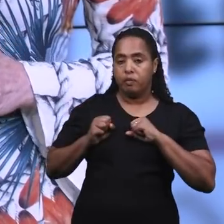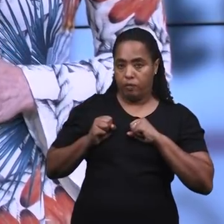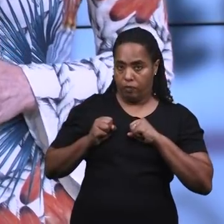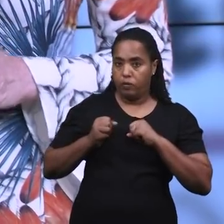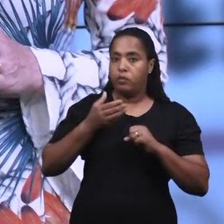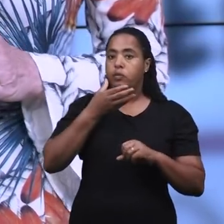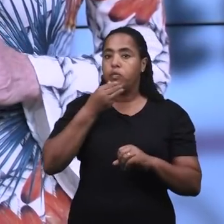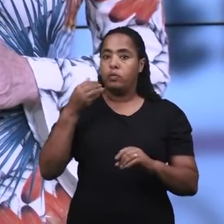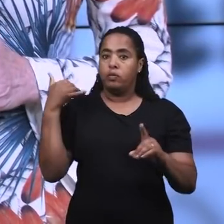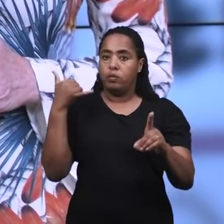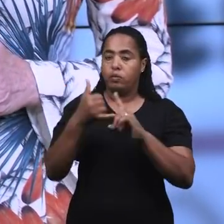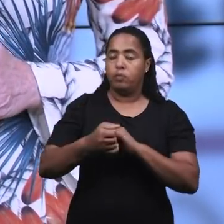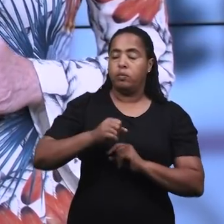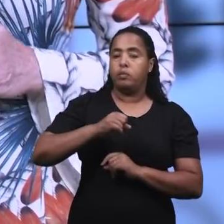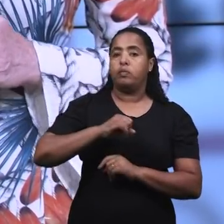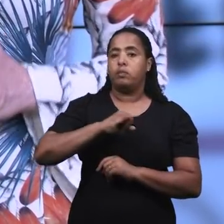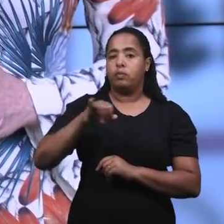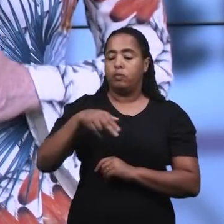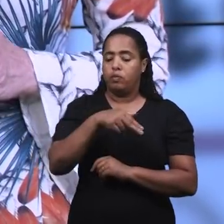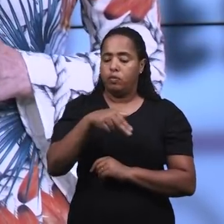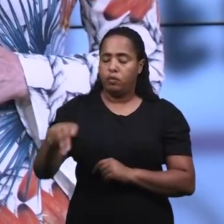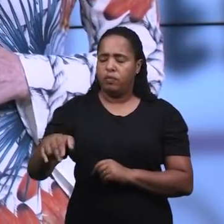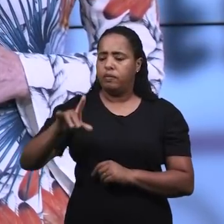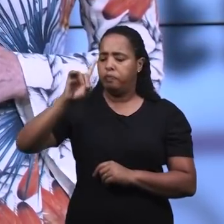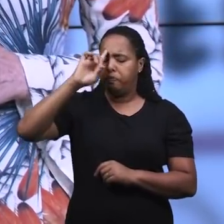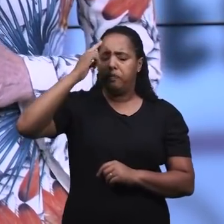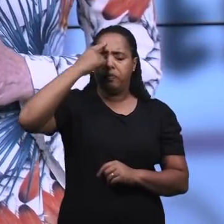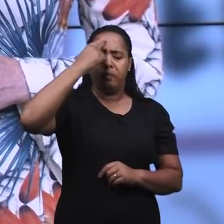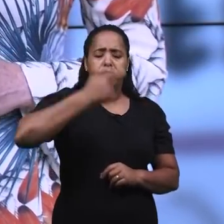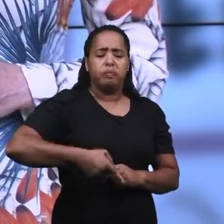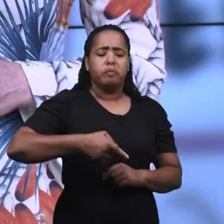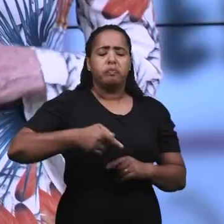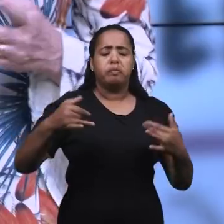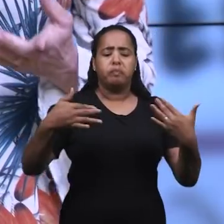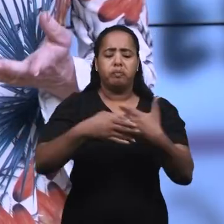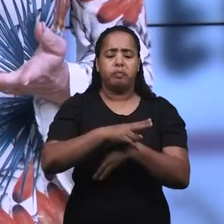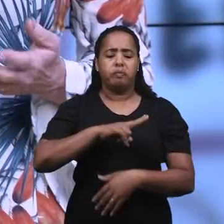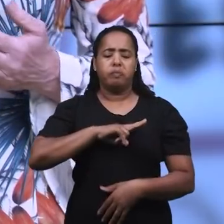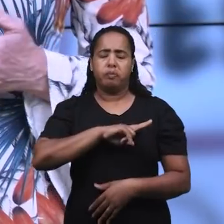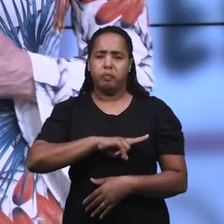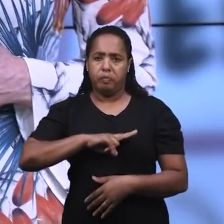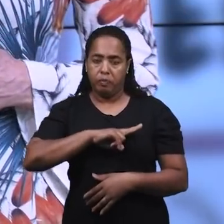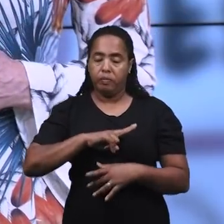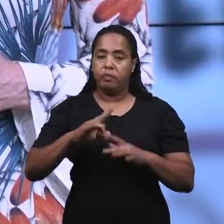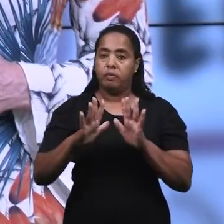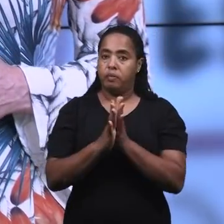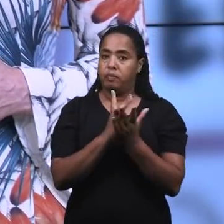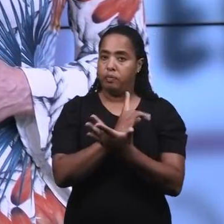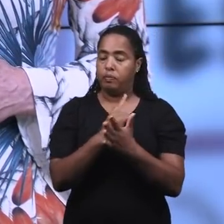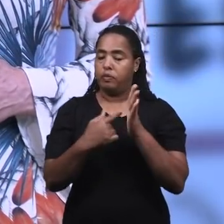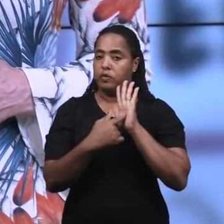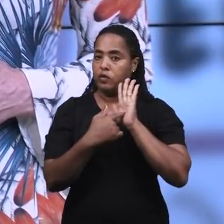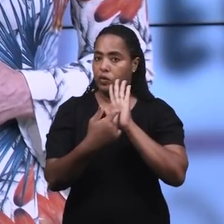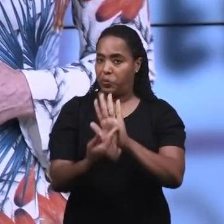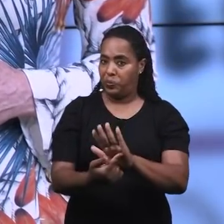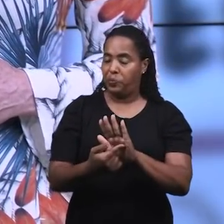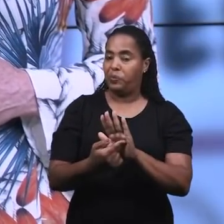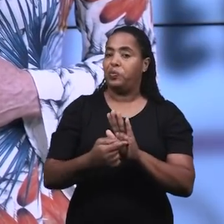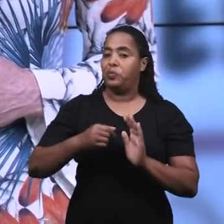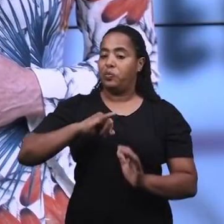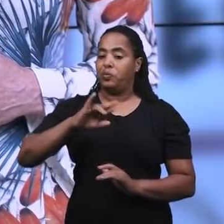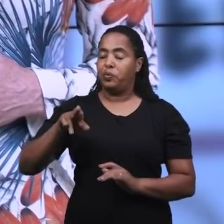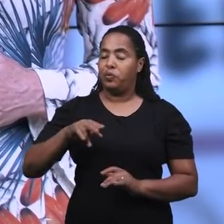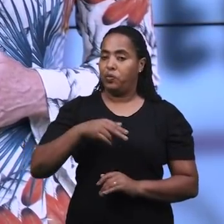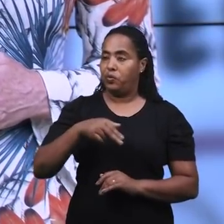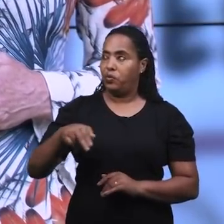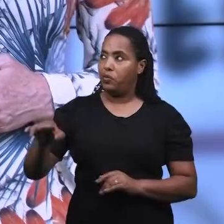Jonas. Deus o incumbiu da missão de pregar em Nínive. E a palavra nos fala que ele fugiu de